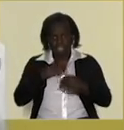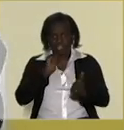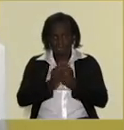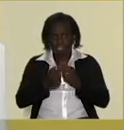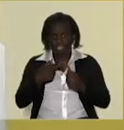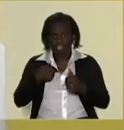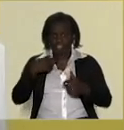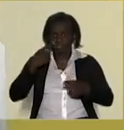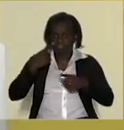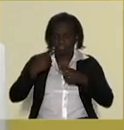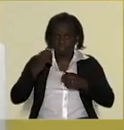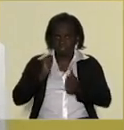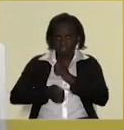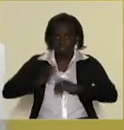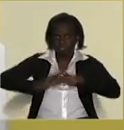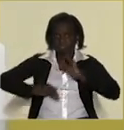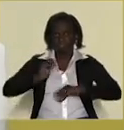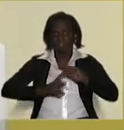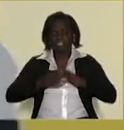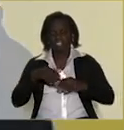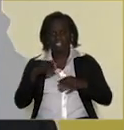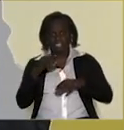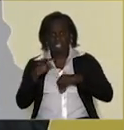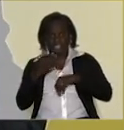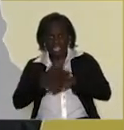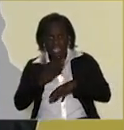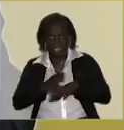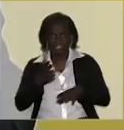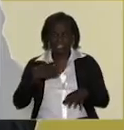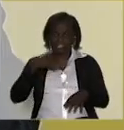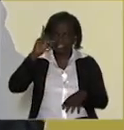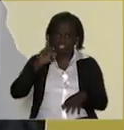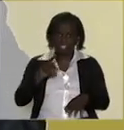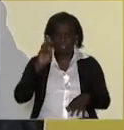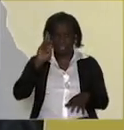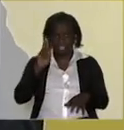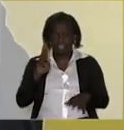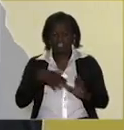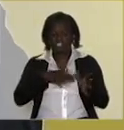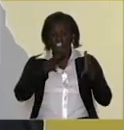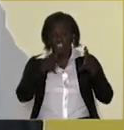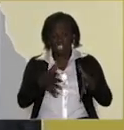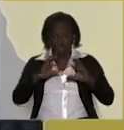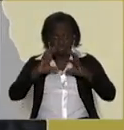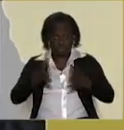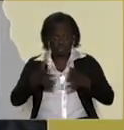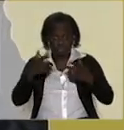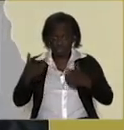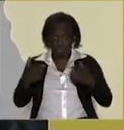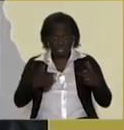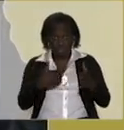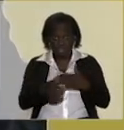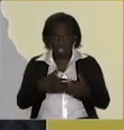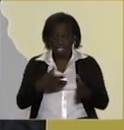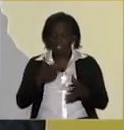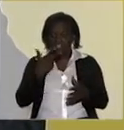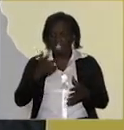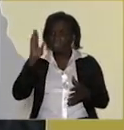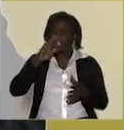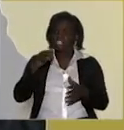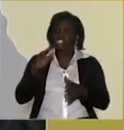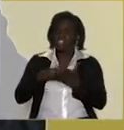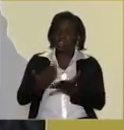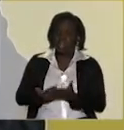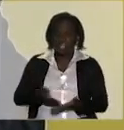através do esporte, como atleta, como técnico, como dirigente. Quando você chega em algum lugar do mundo, ninguém fala